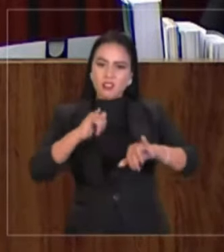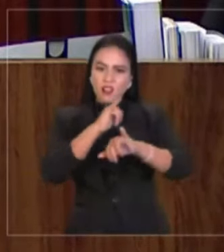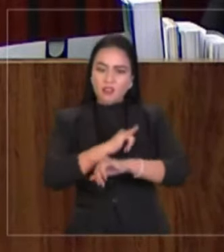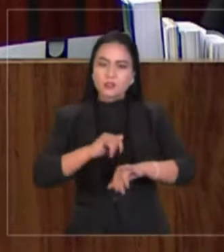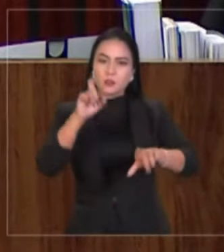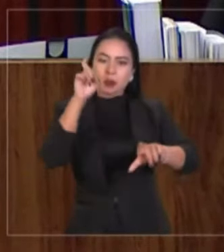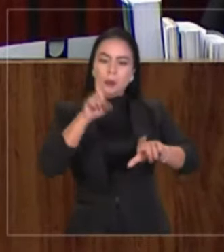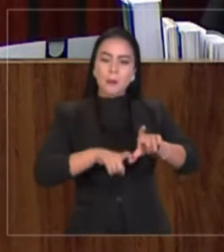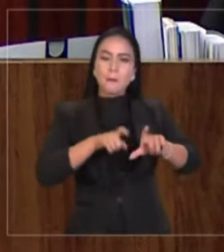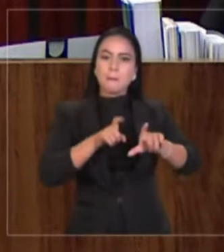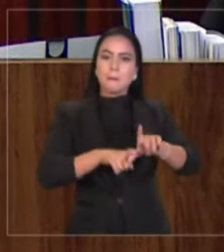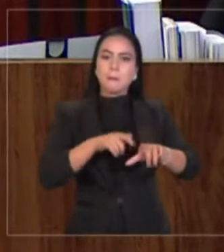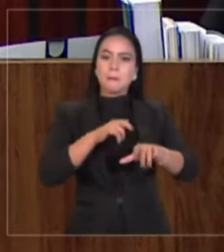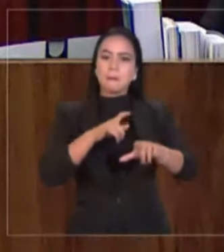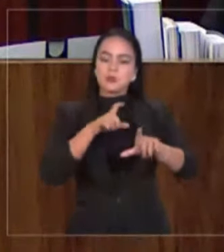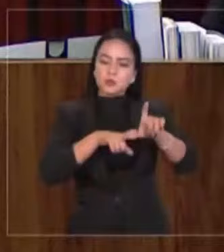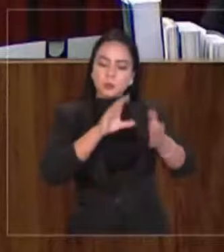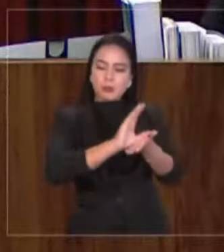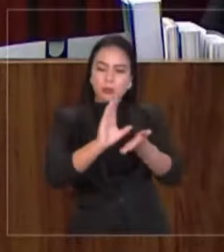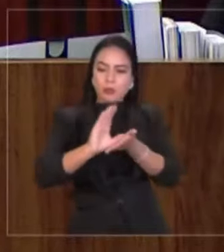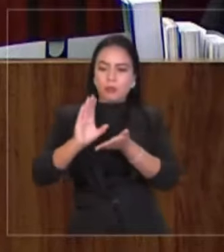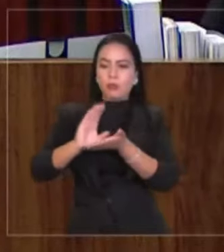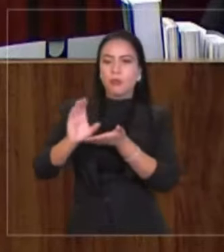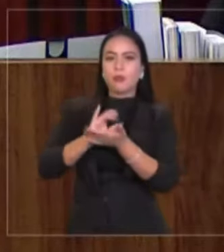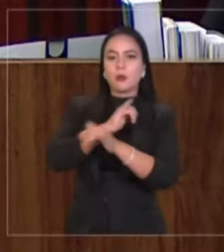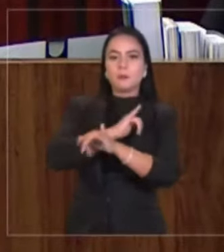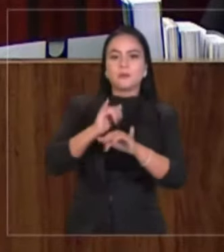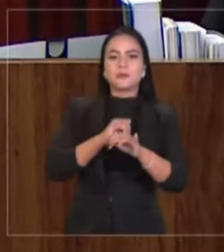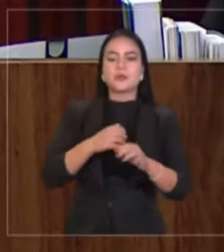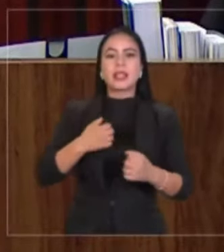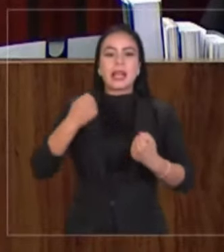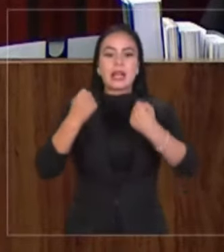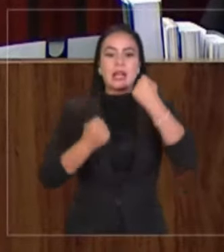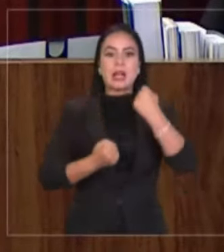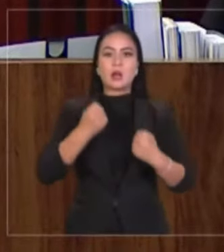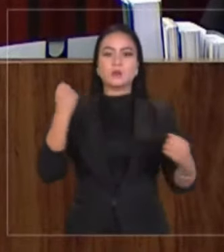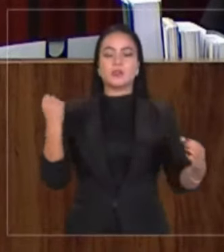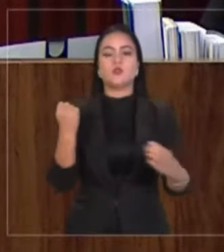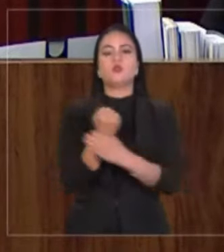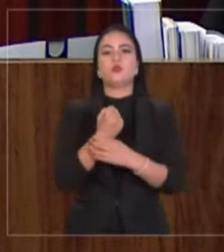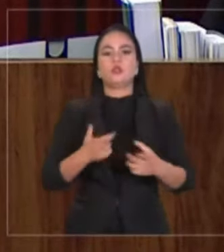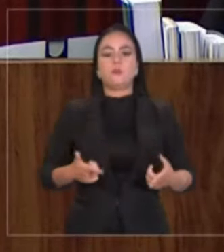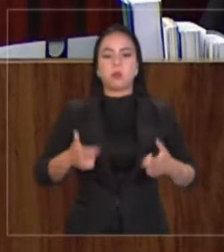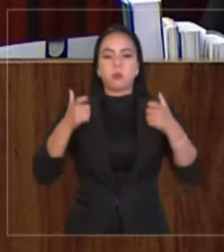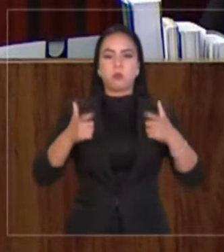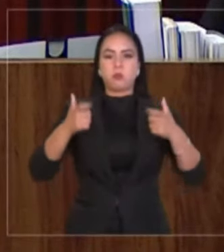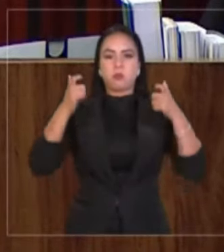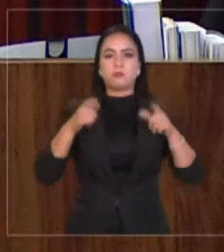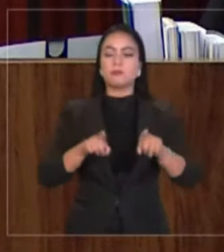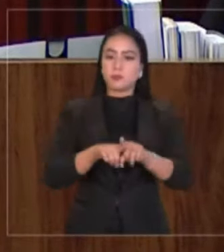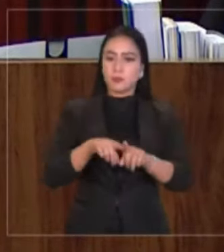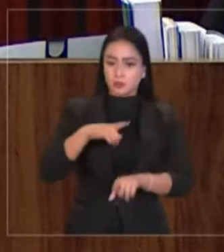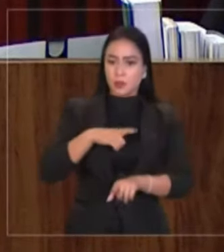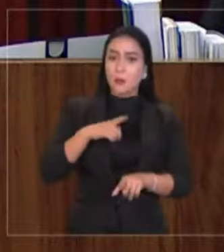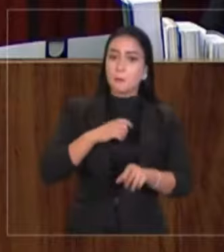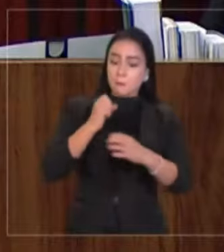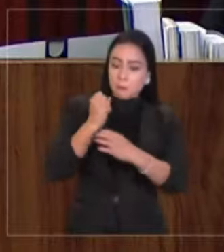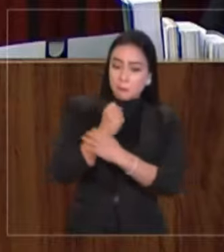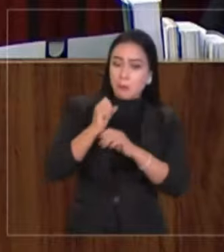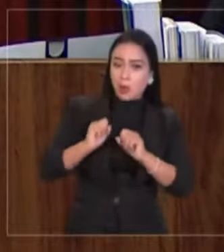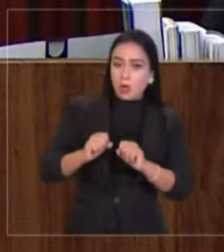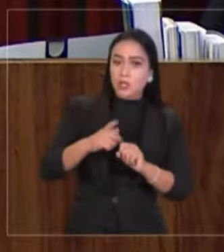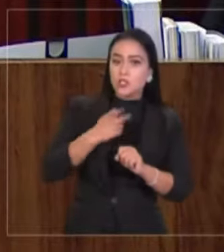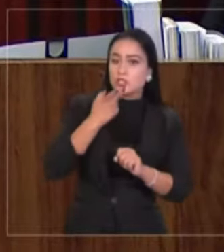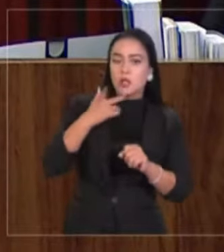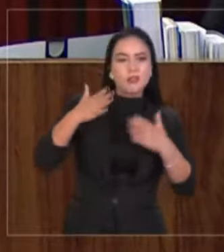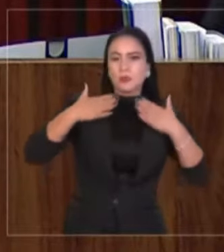campanha dizer que um carro carro blindado e segurança é para que ele possa fazer eu não diria nem com